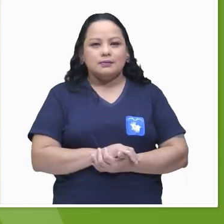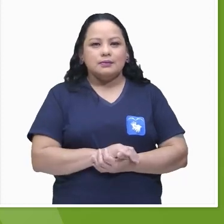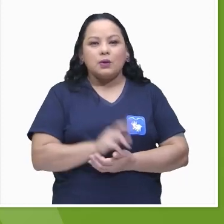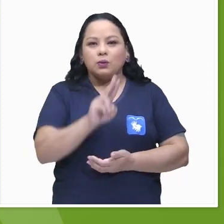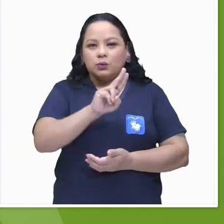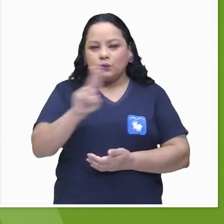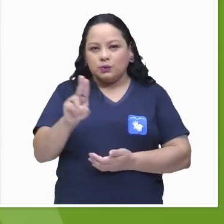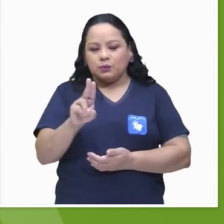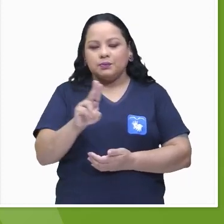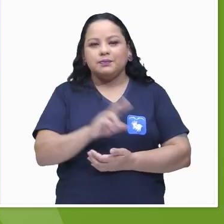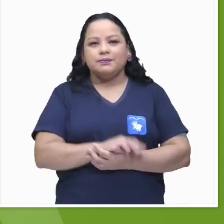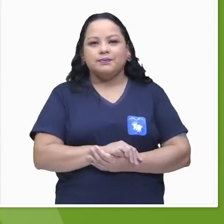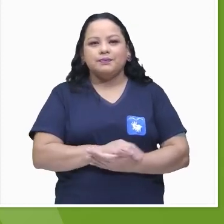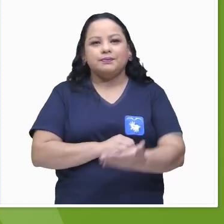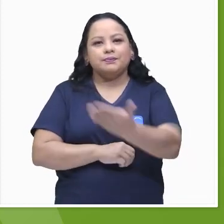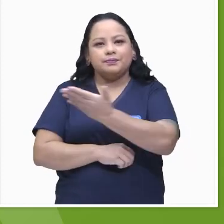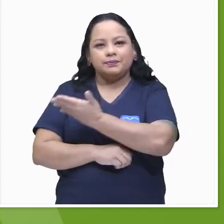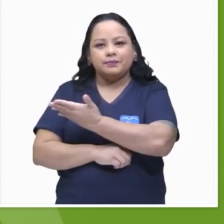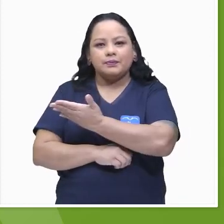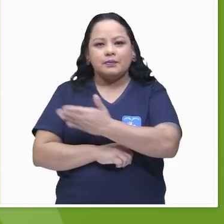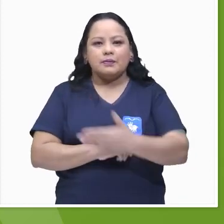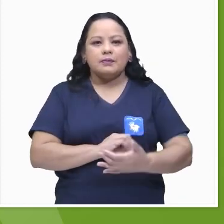é o FSH.